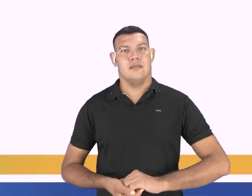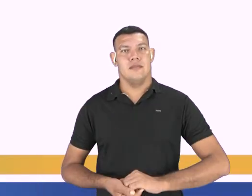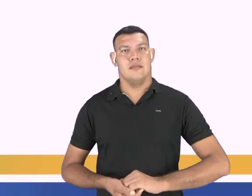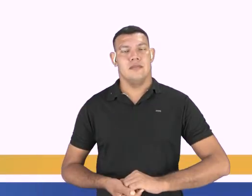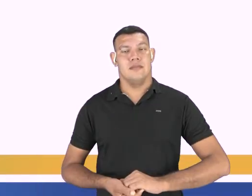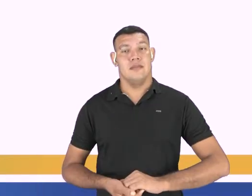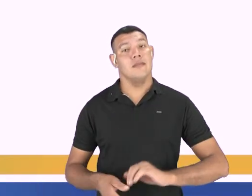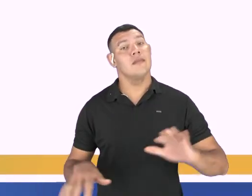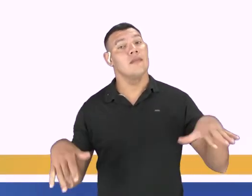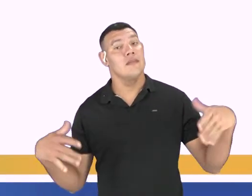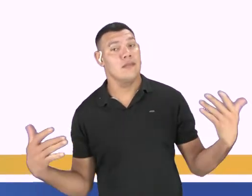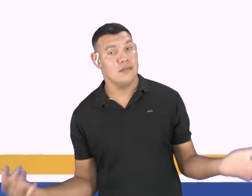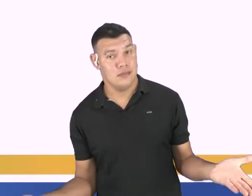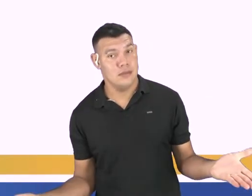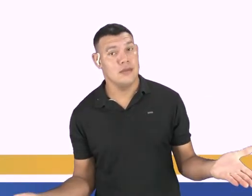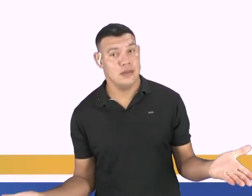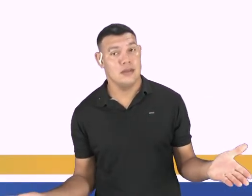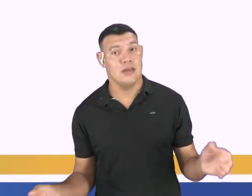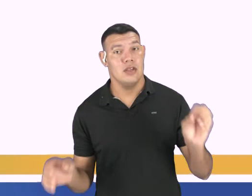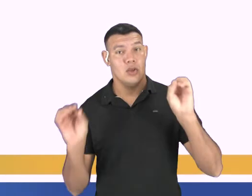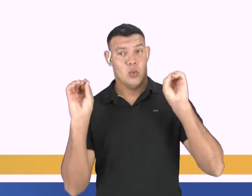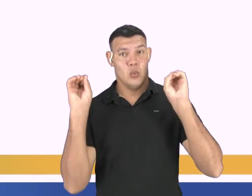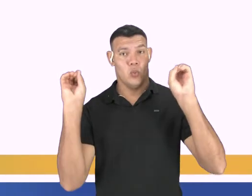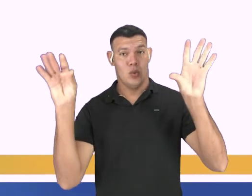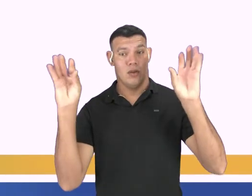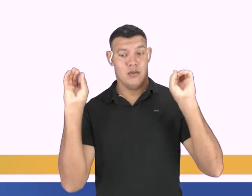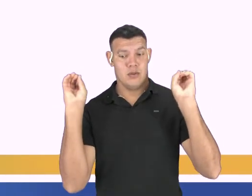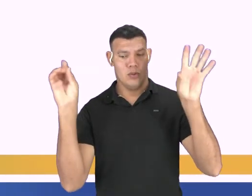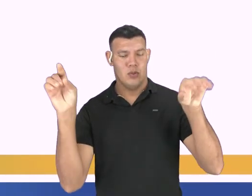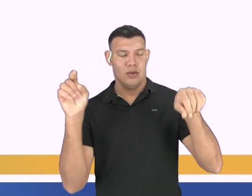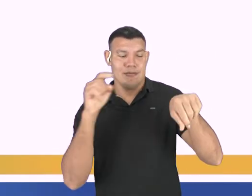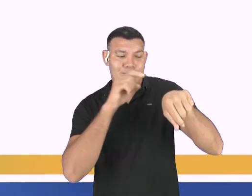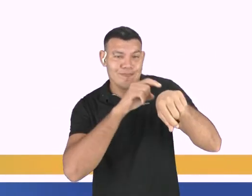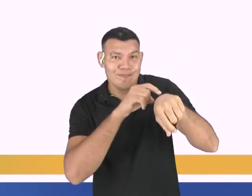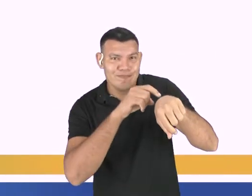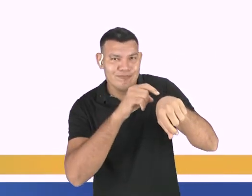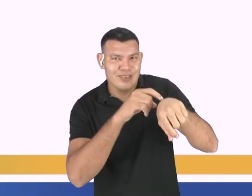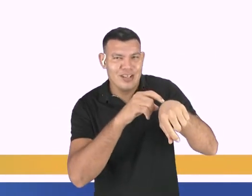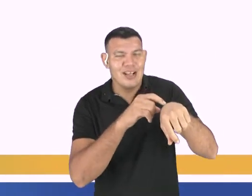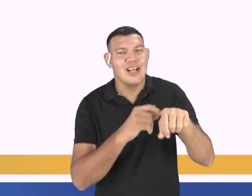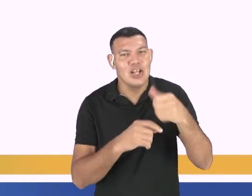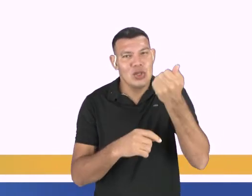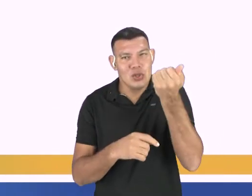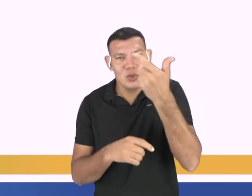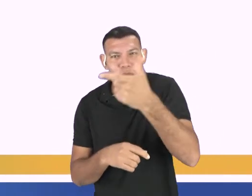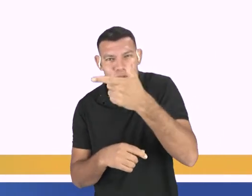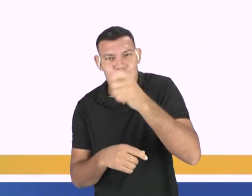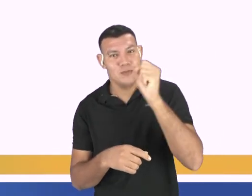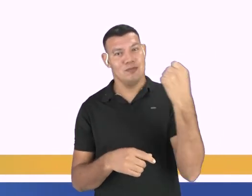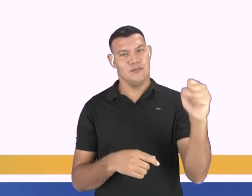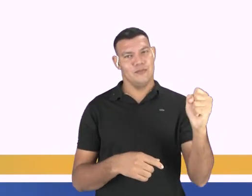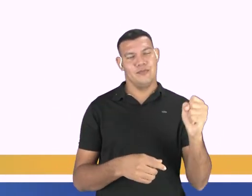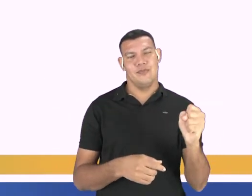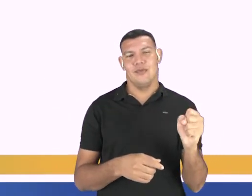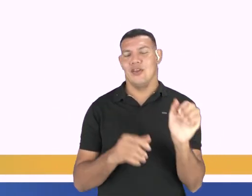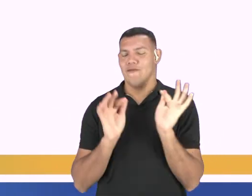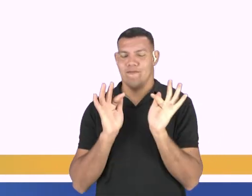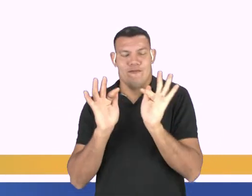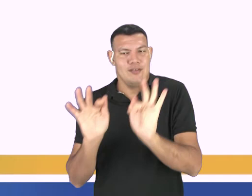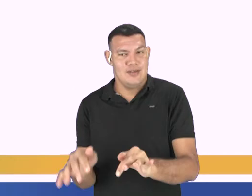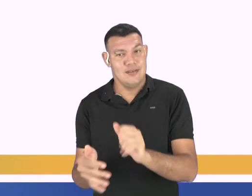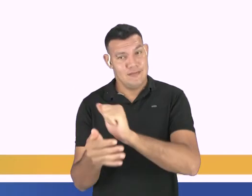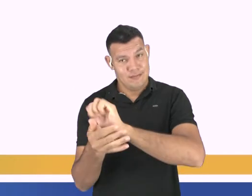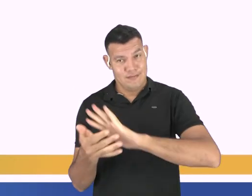12. Portanto, as luzes piscam juntas a cada 12 segundos. E com isso a gente finaliza aí, né, a resolução